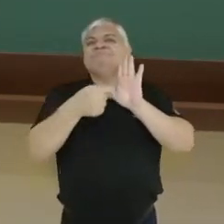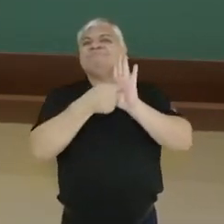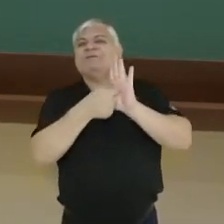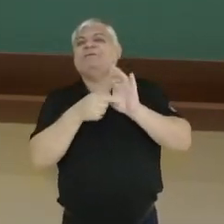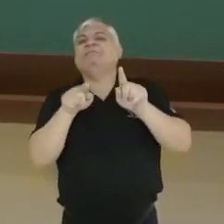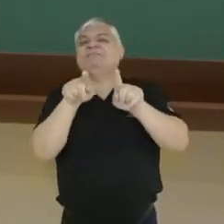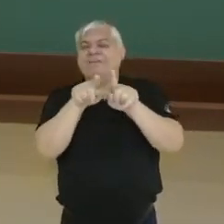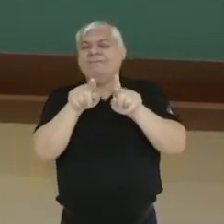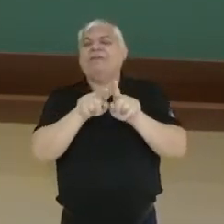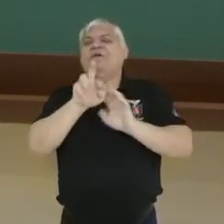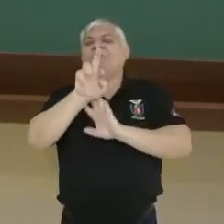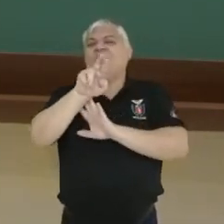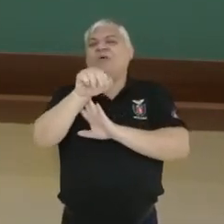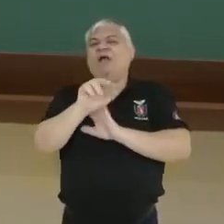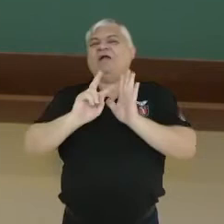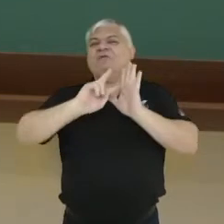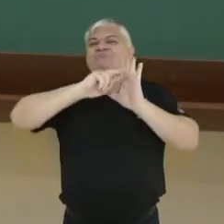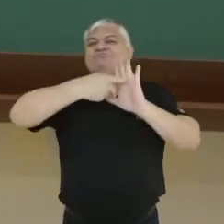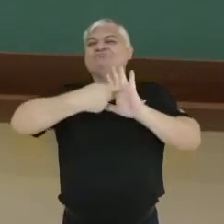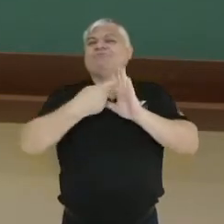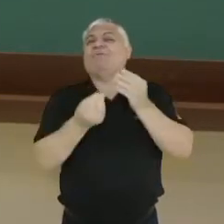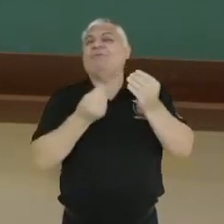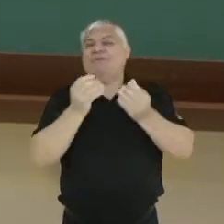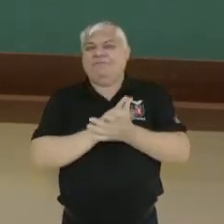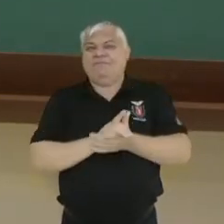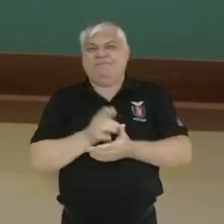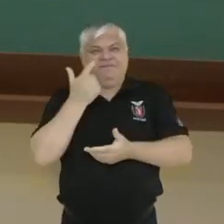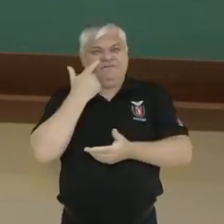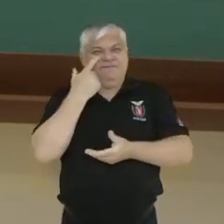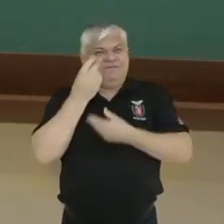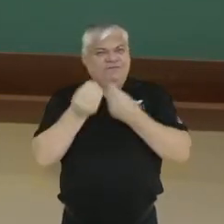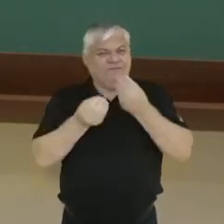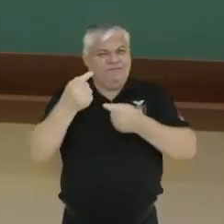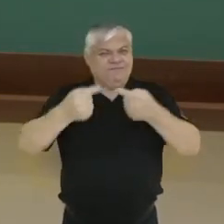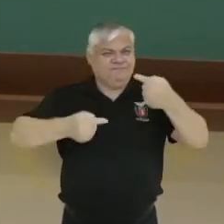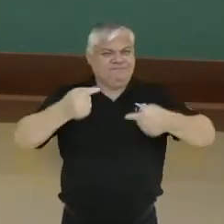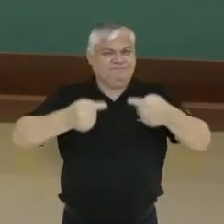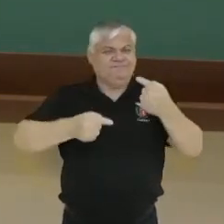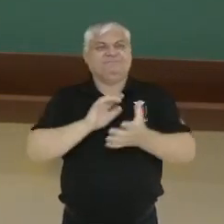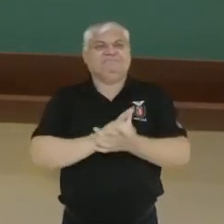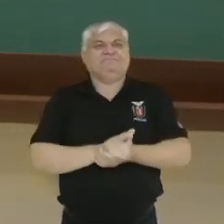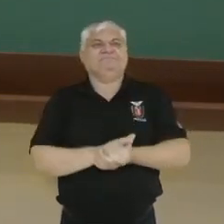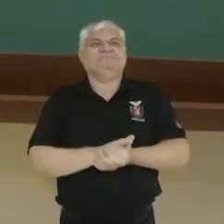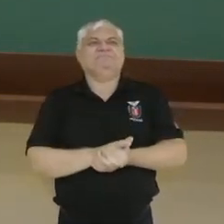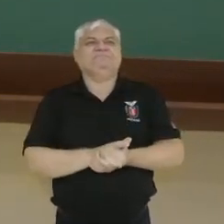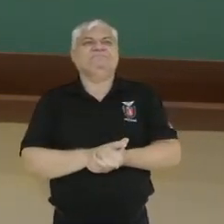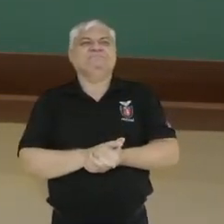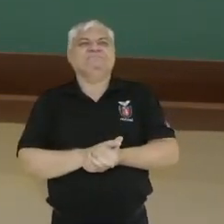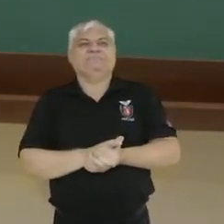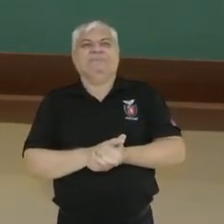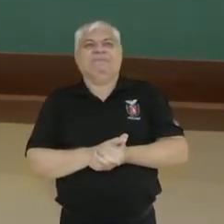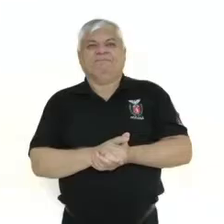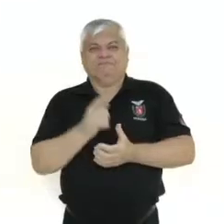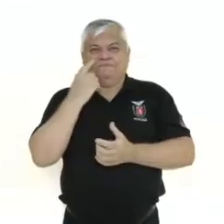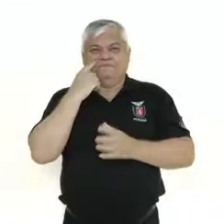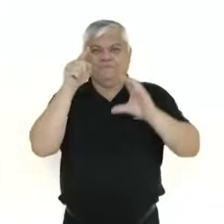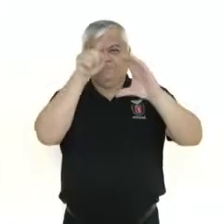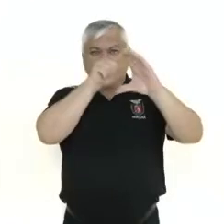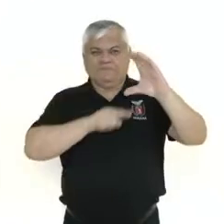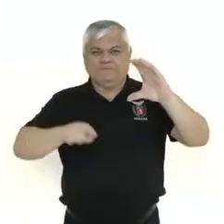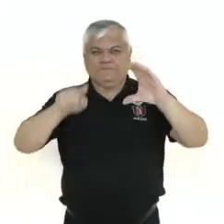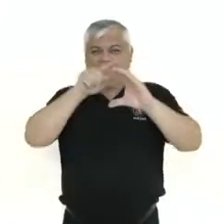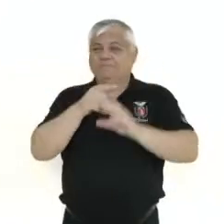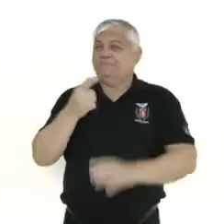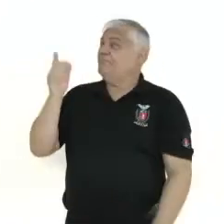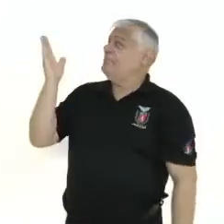e também o raio? Vamos exatamente discutir isso. Vamos relembrar algumas coisas. Aqui eu tenho minha circunferência,